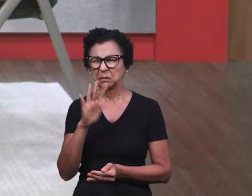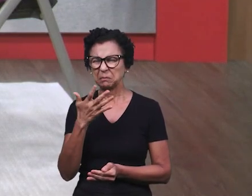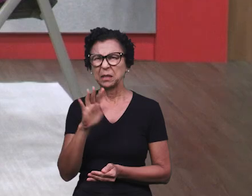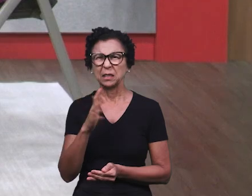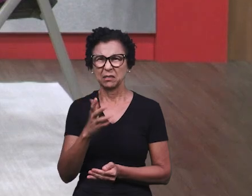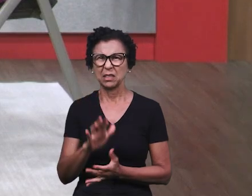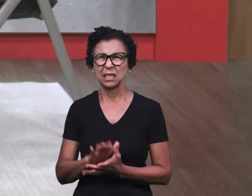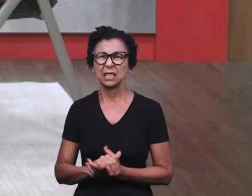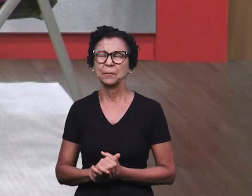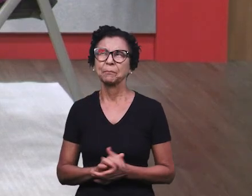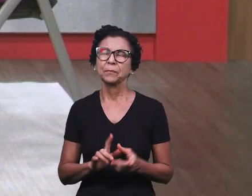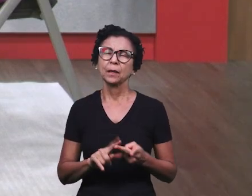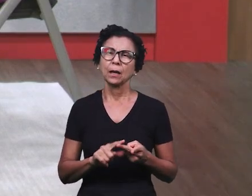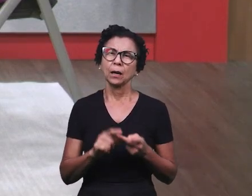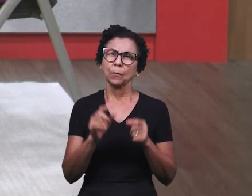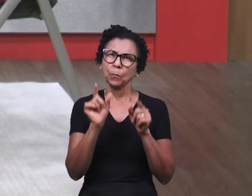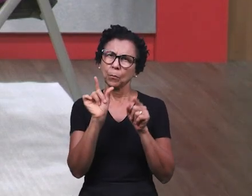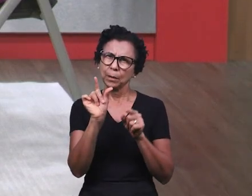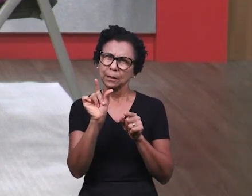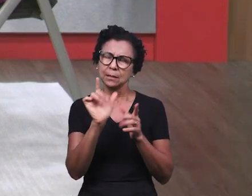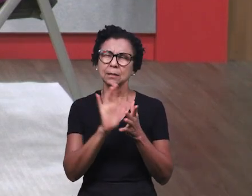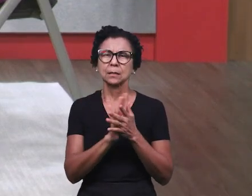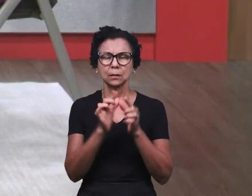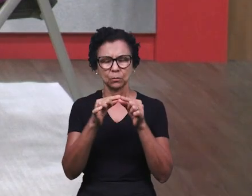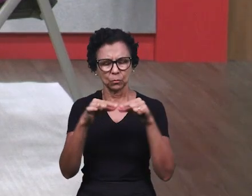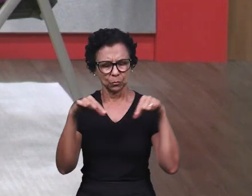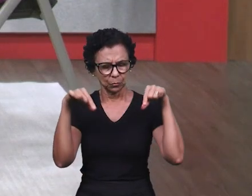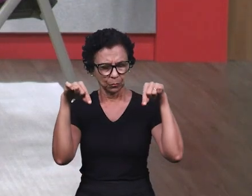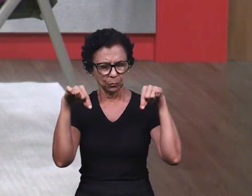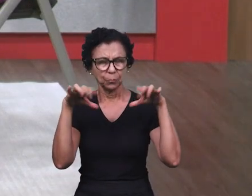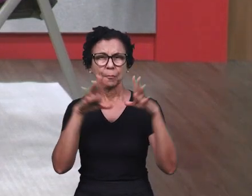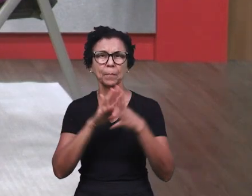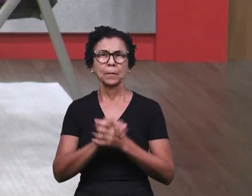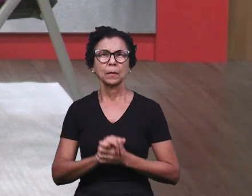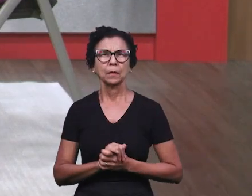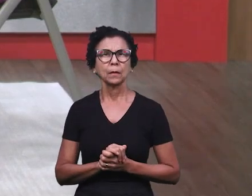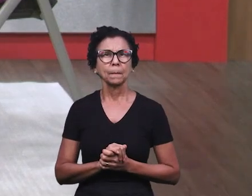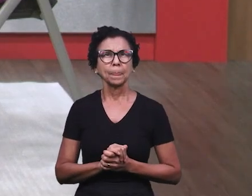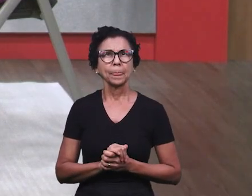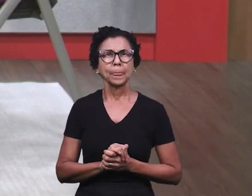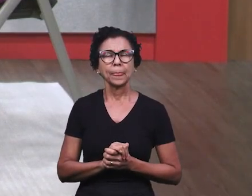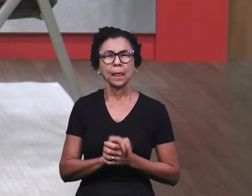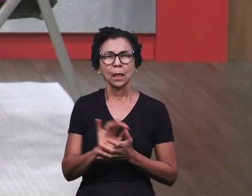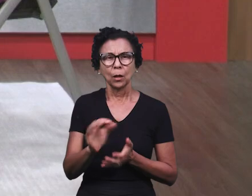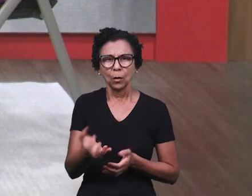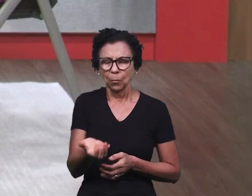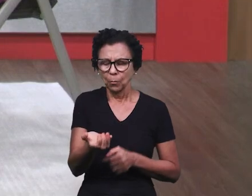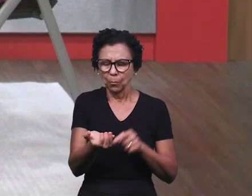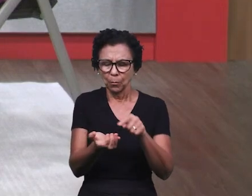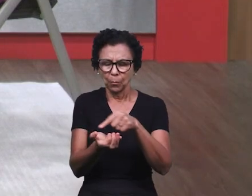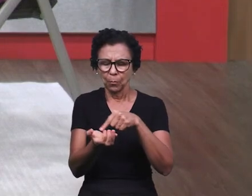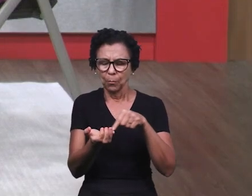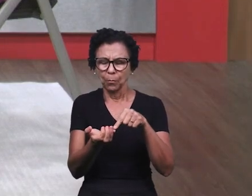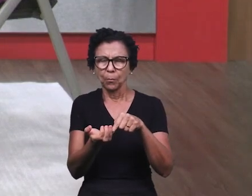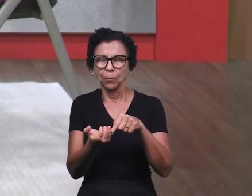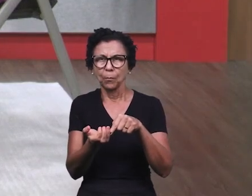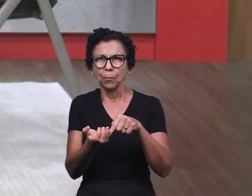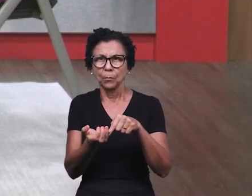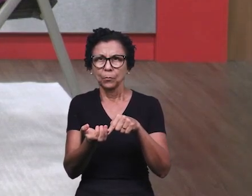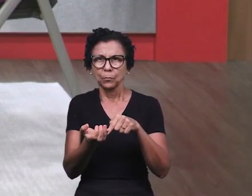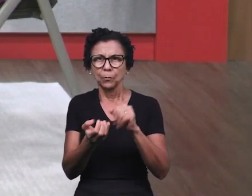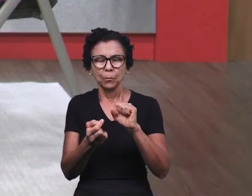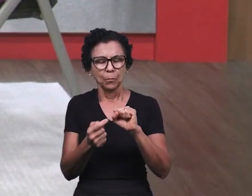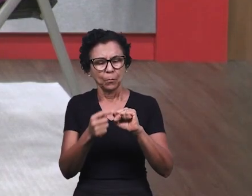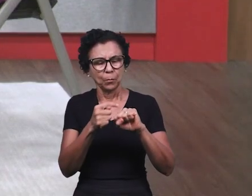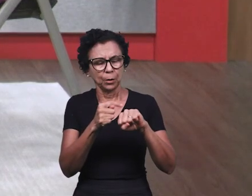um pedaço de abacate, uma pitanga, um punhado de pitanga, um punhado de morango. Isso daí sim.